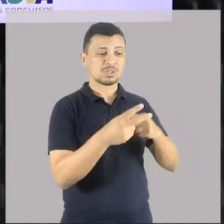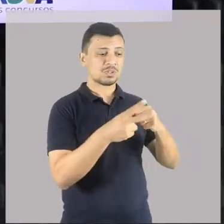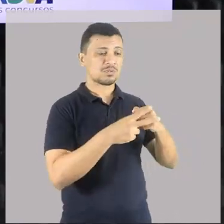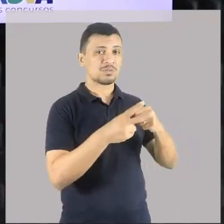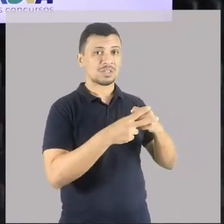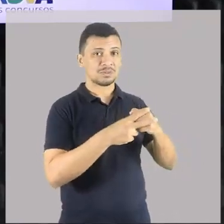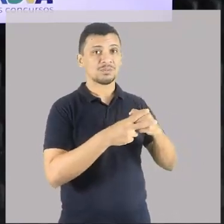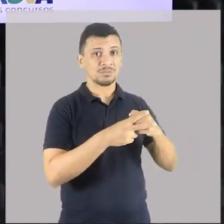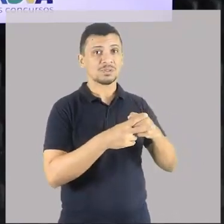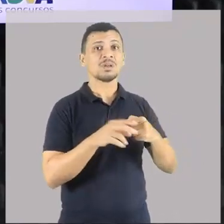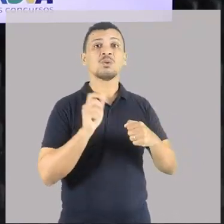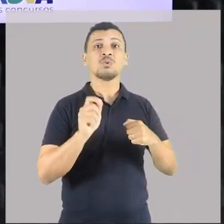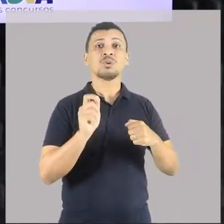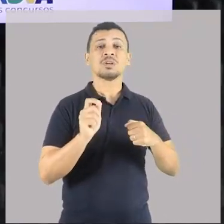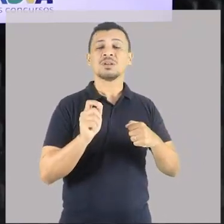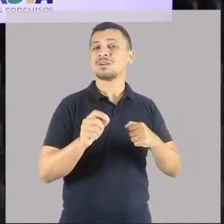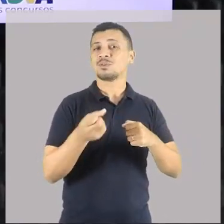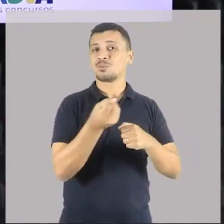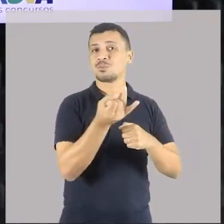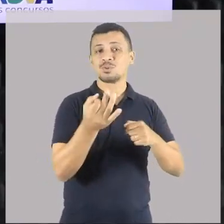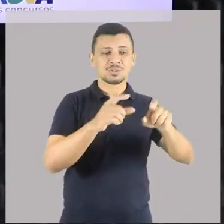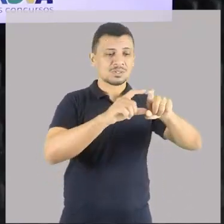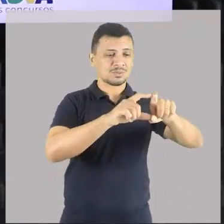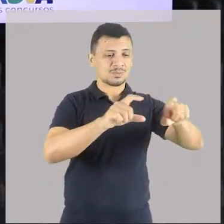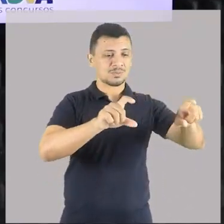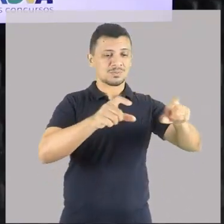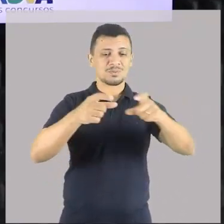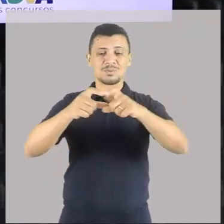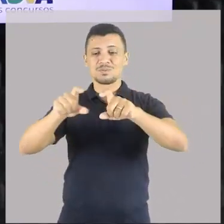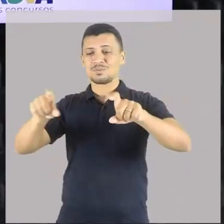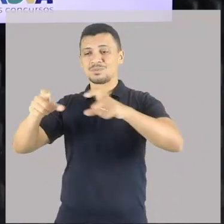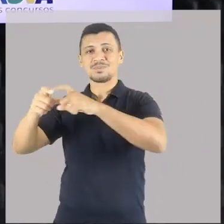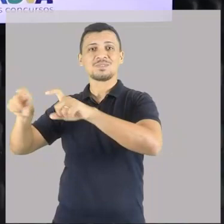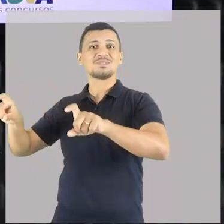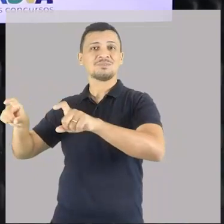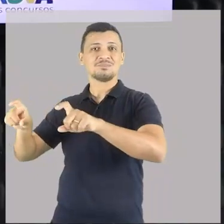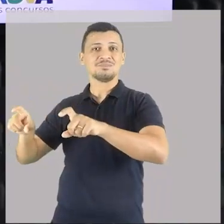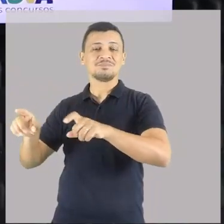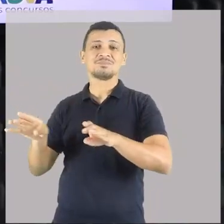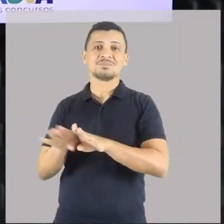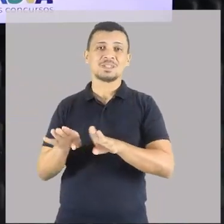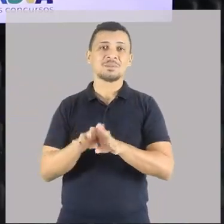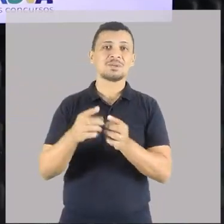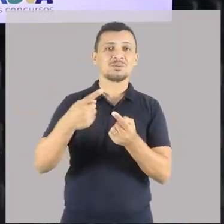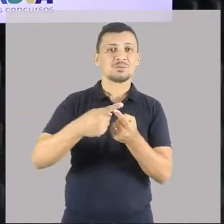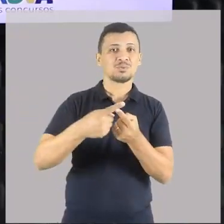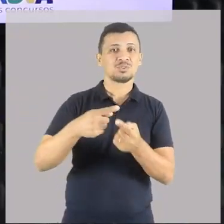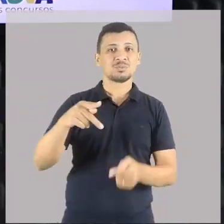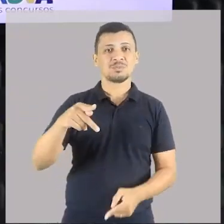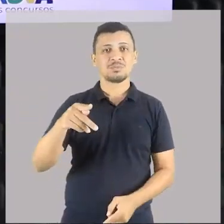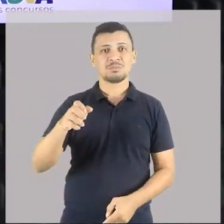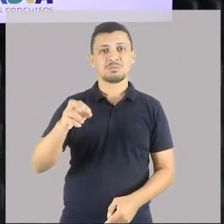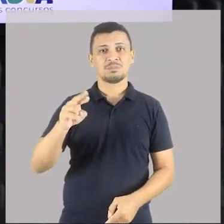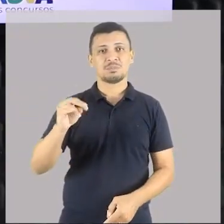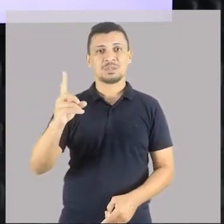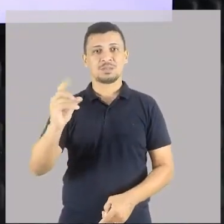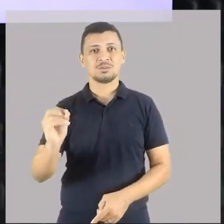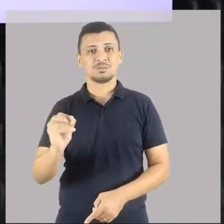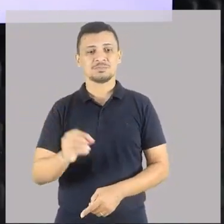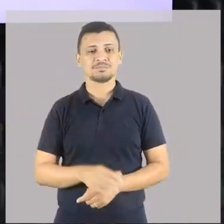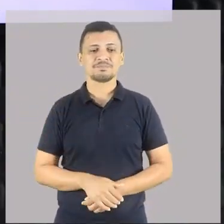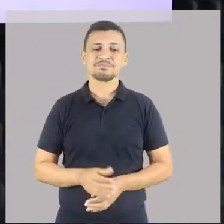verbos, determina a quantidade de orações e a quantidade de orações determina o tipo de período, tá? E aí nós